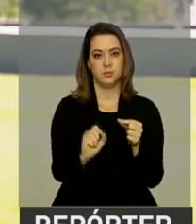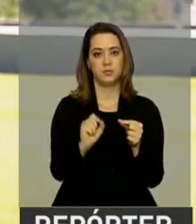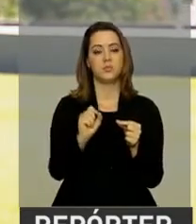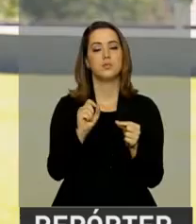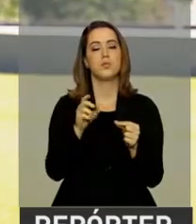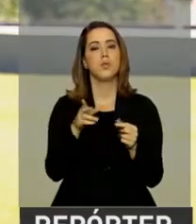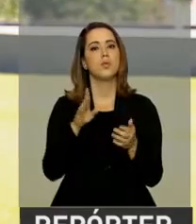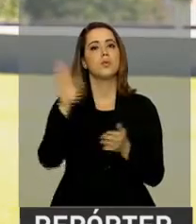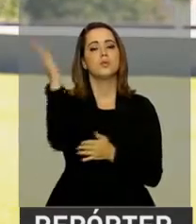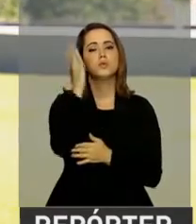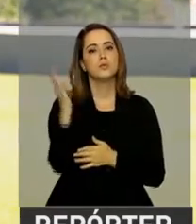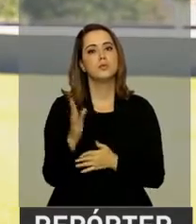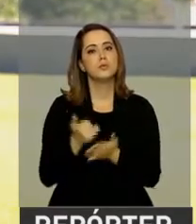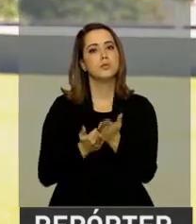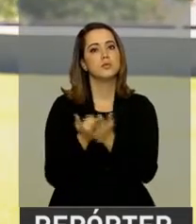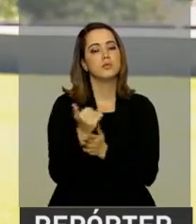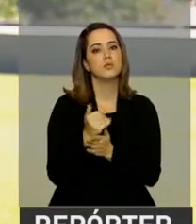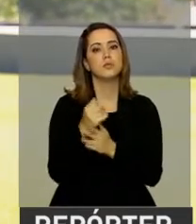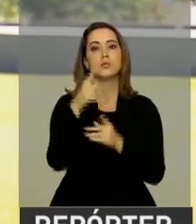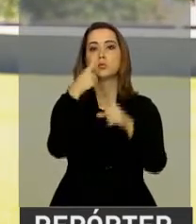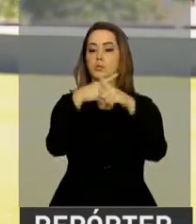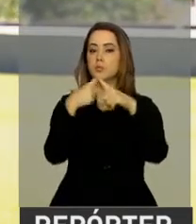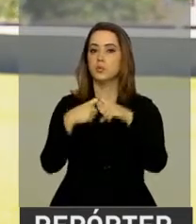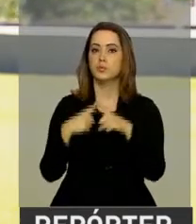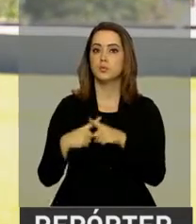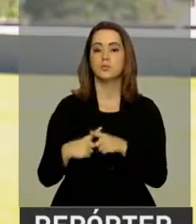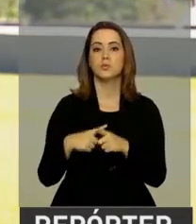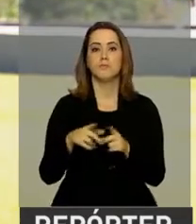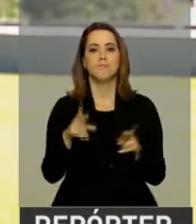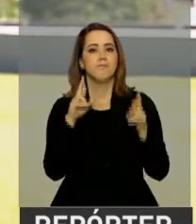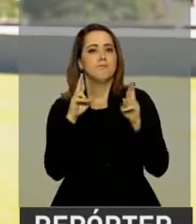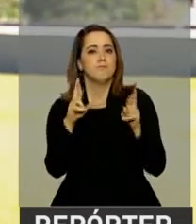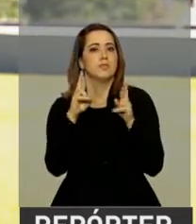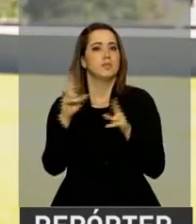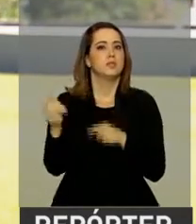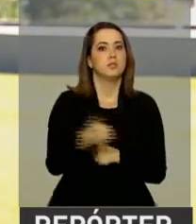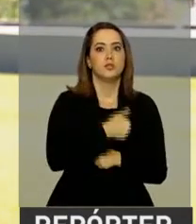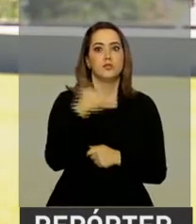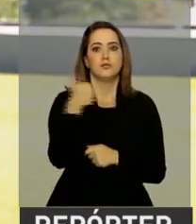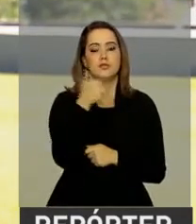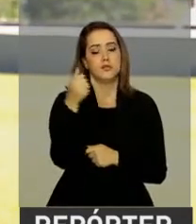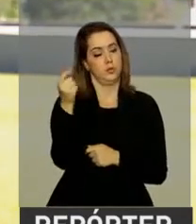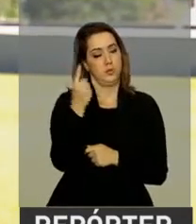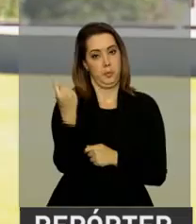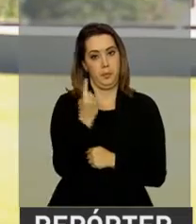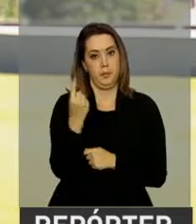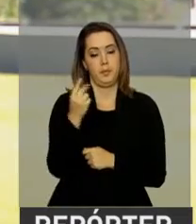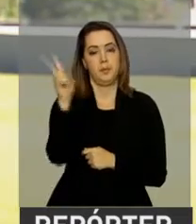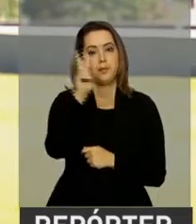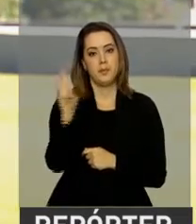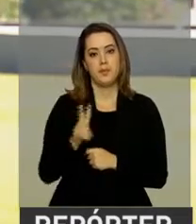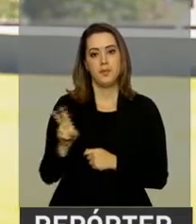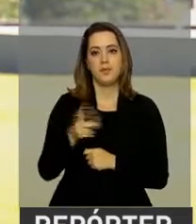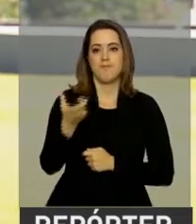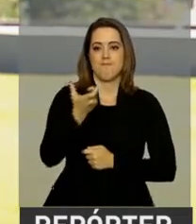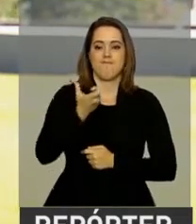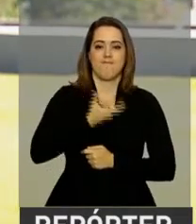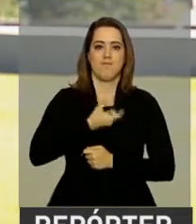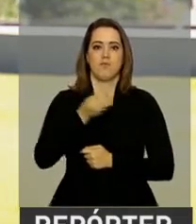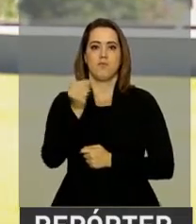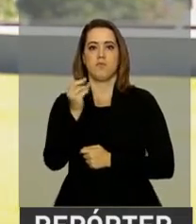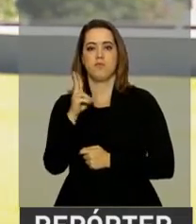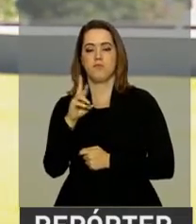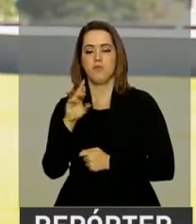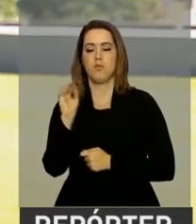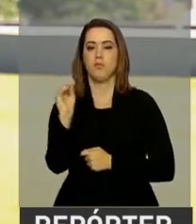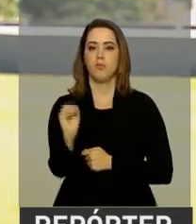Brasil começa esses jogos aí com a esperança de levar pela primeira vez o ouro olímpico, um título inédito para o Brasil. A gente só vai ter que ver, né, Leandro, se